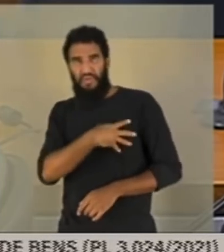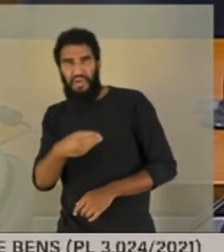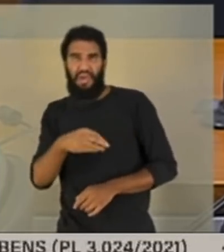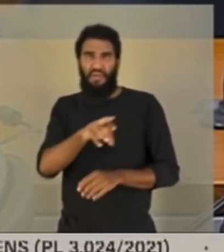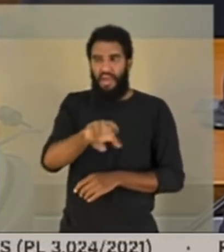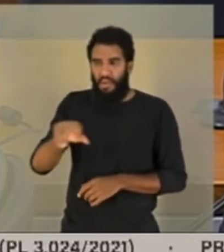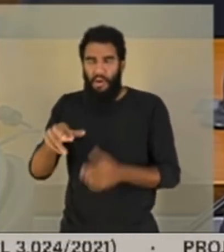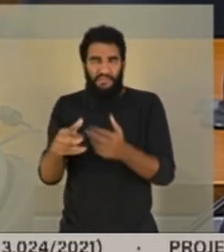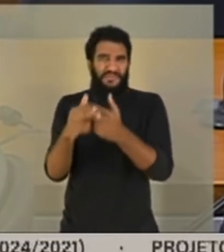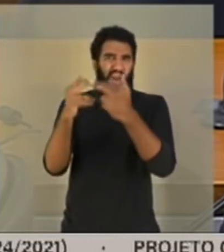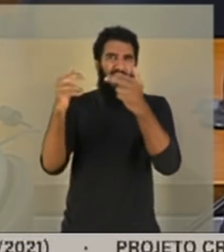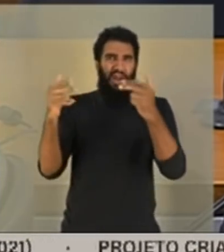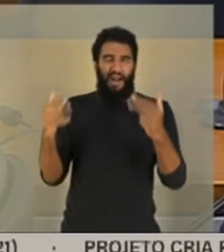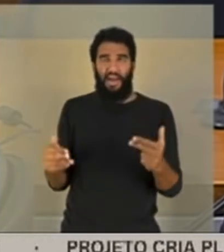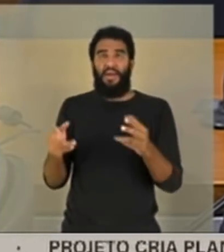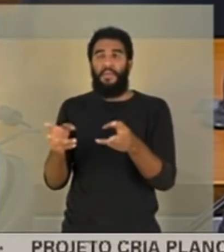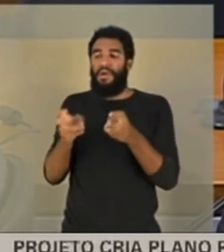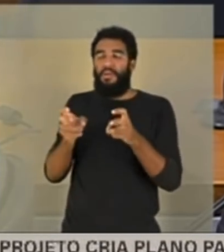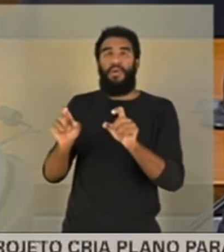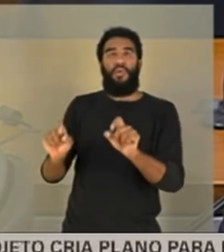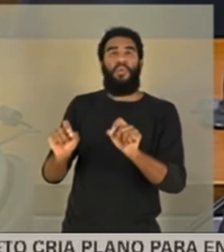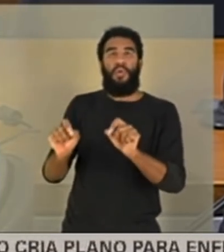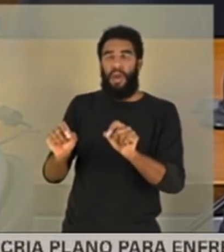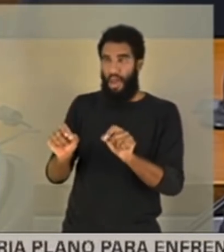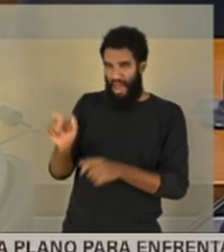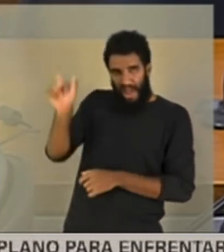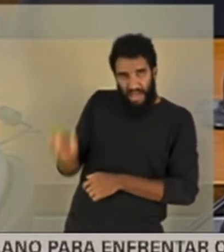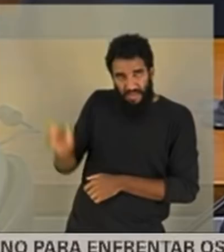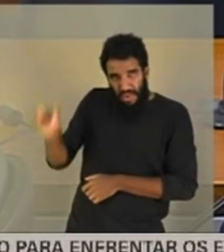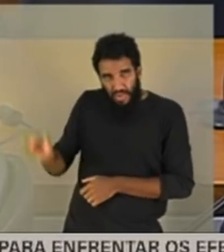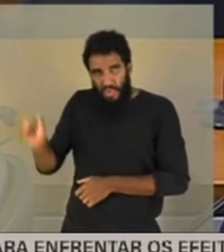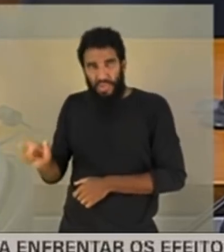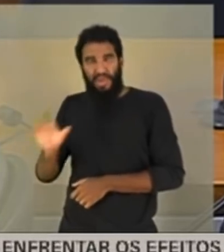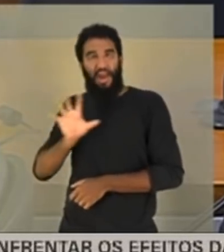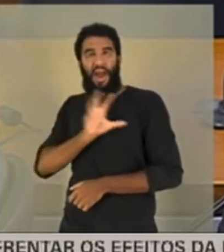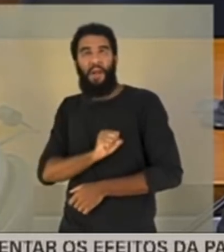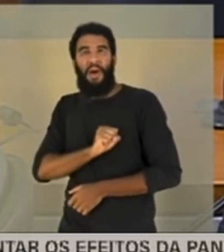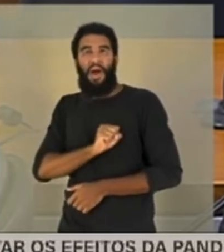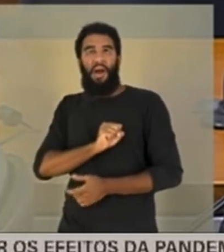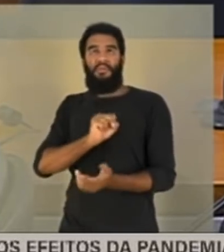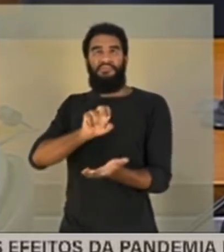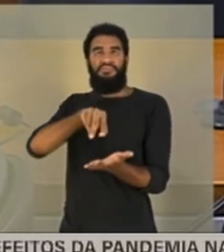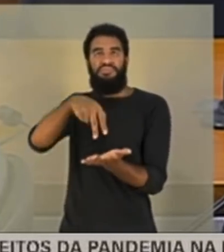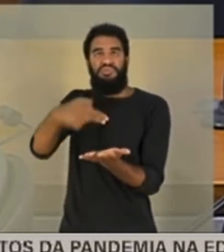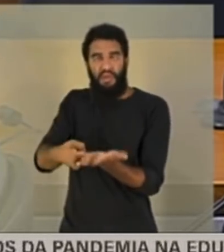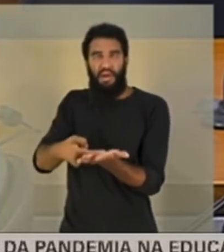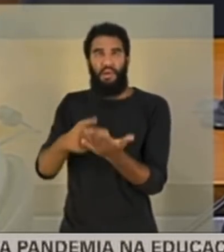irmãs, que presenciaram os que mais amavam perecerem por